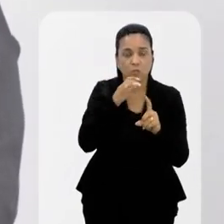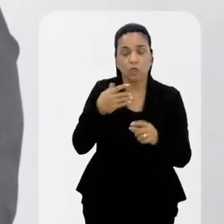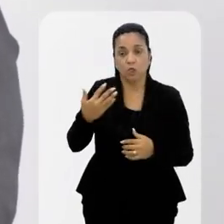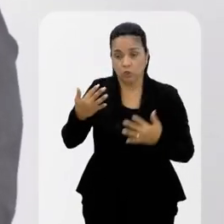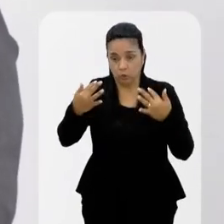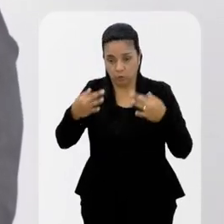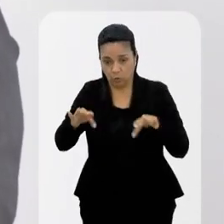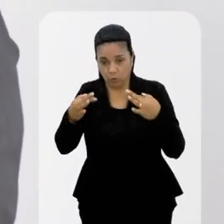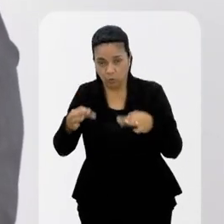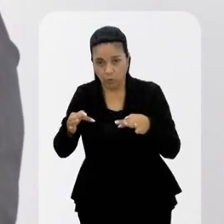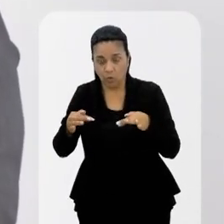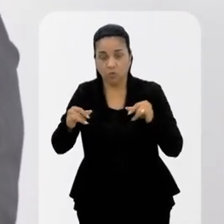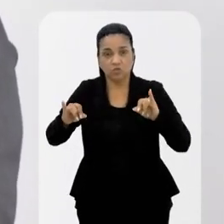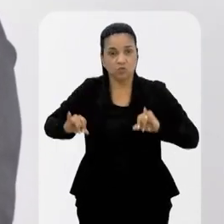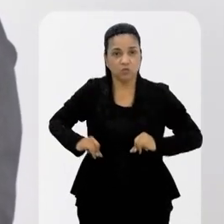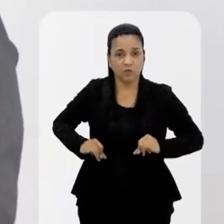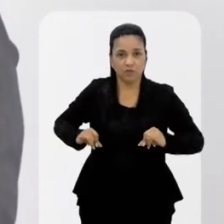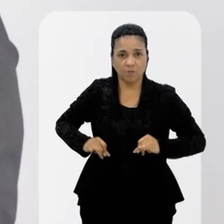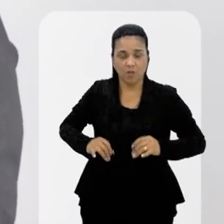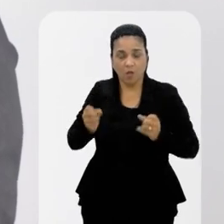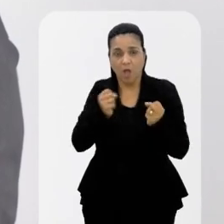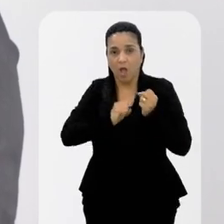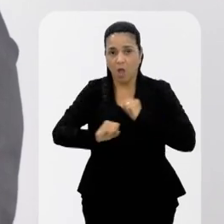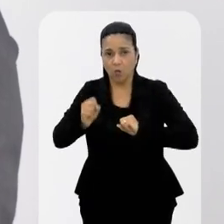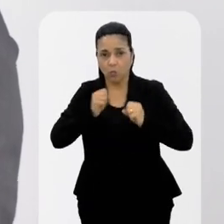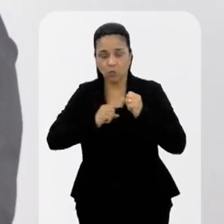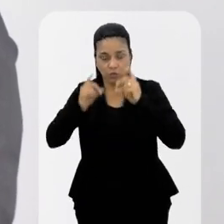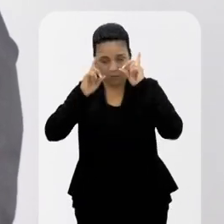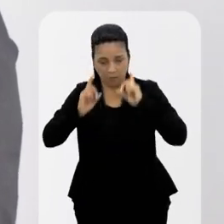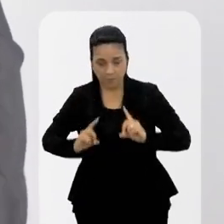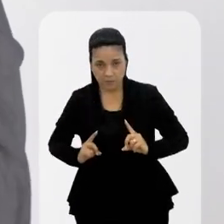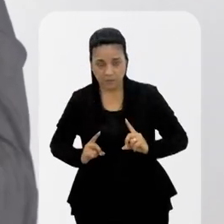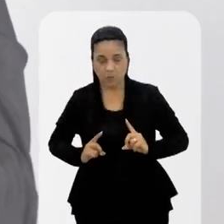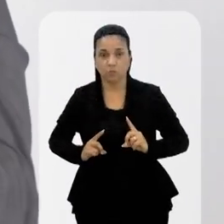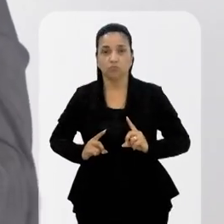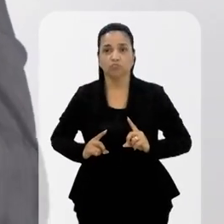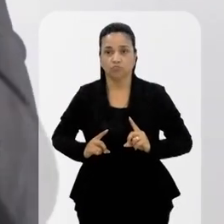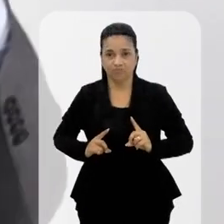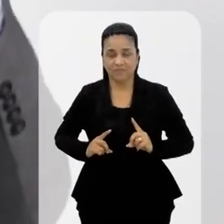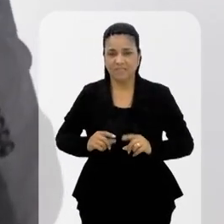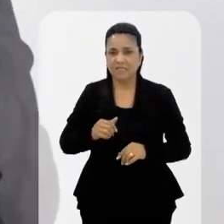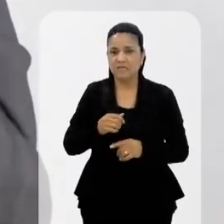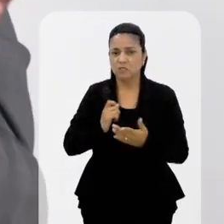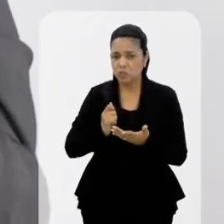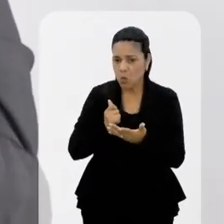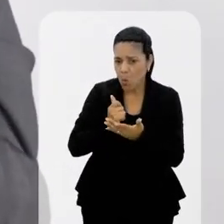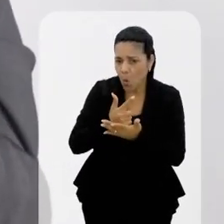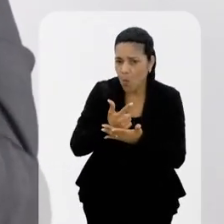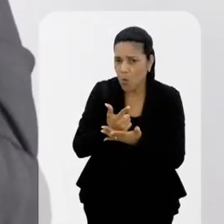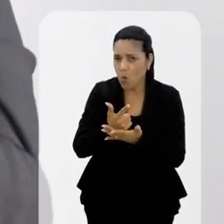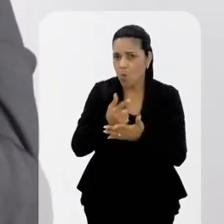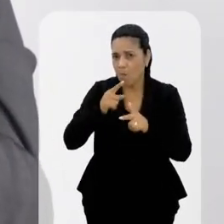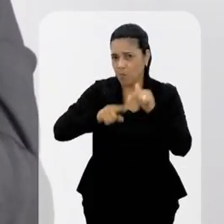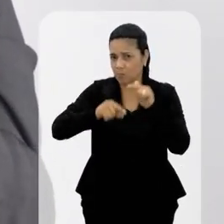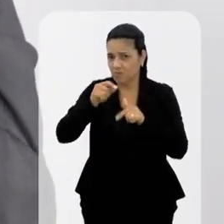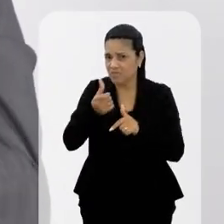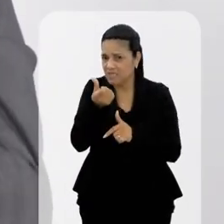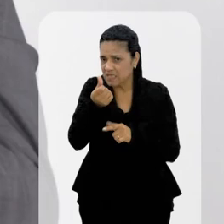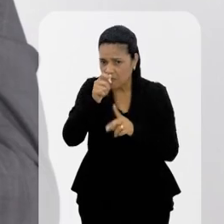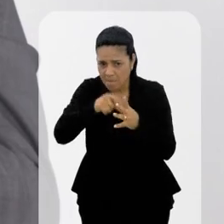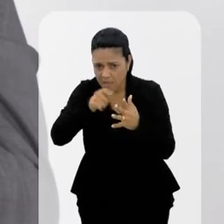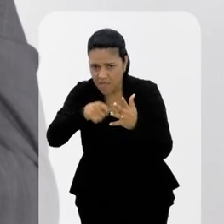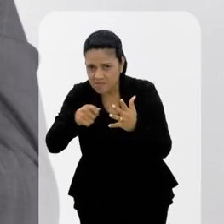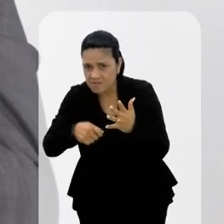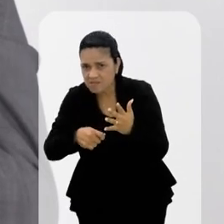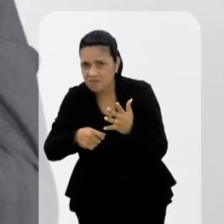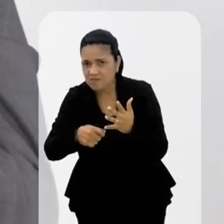moral? Dor, sofrimento, angústia, depressão, constrangimento. Ora, se você comprou uma mercadoria e demorou 6 meses para entregar, você teve